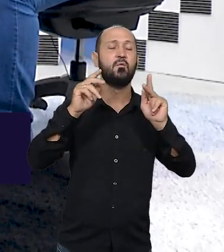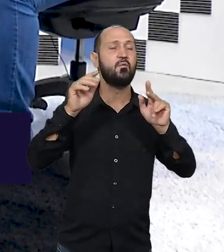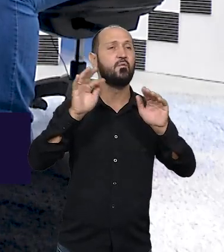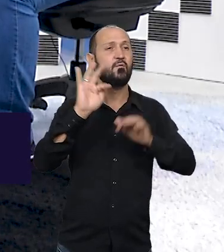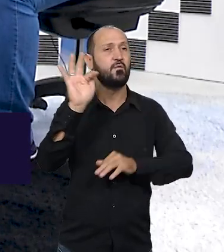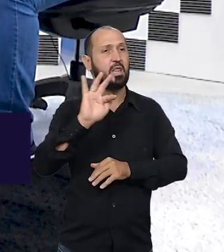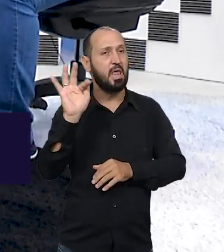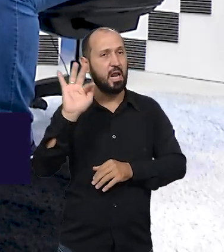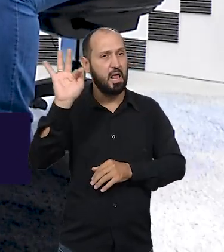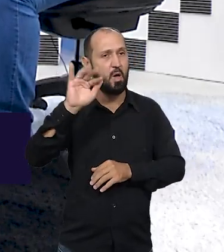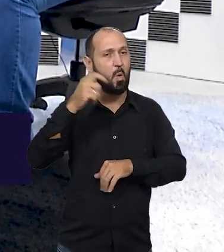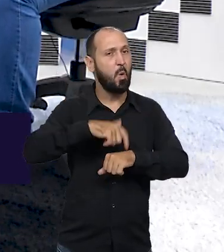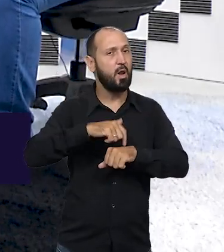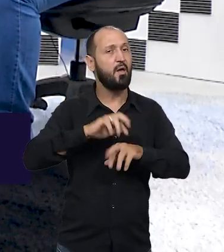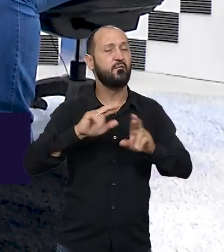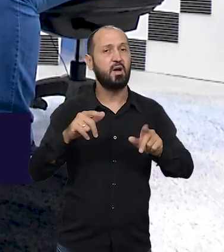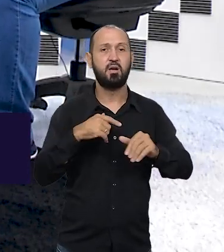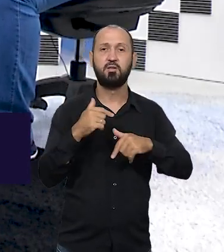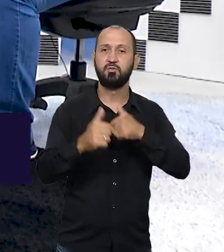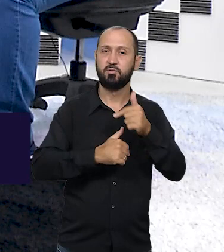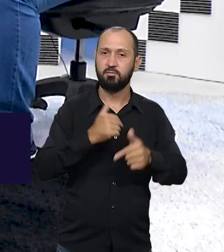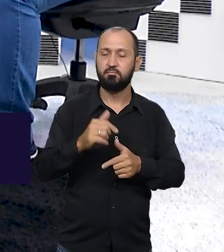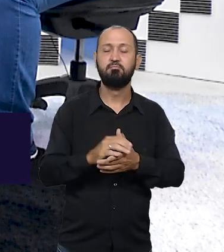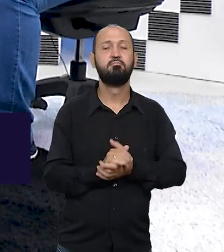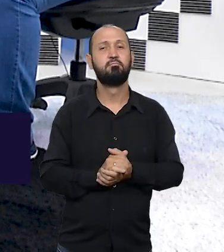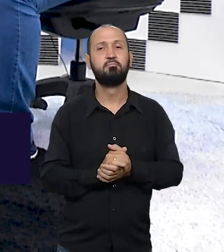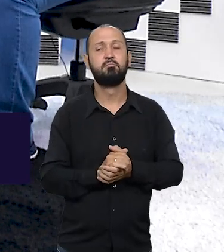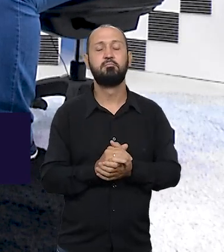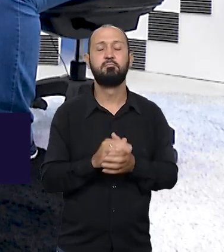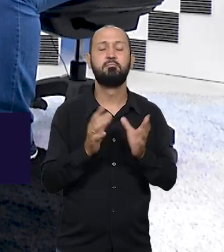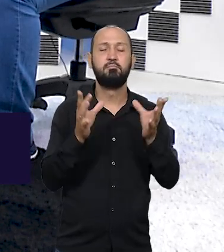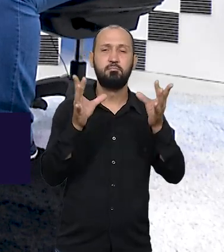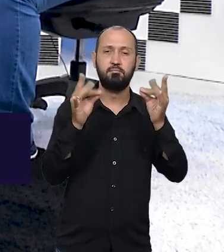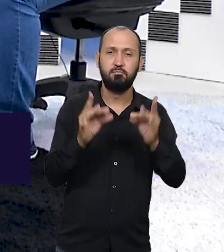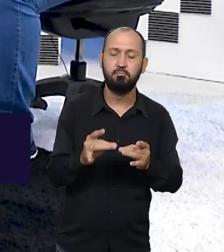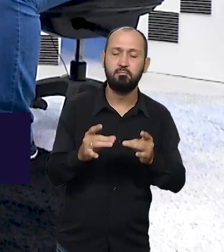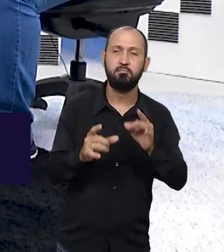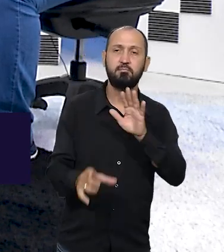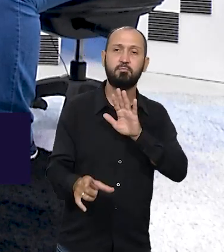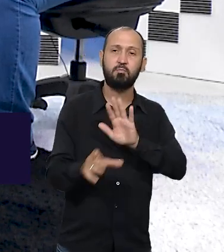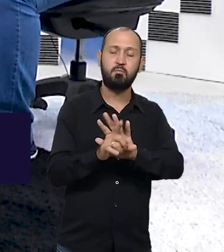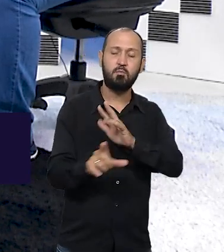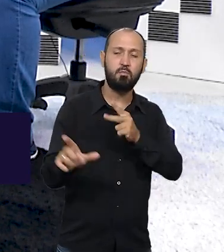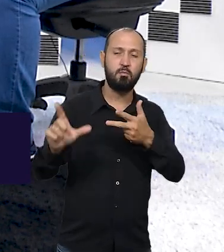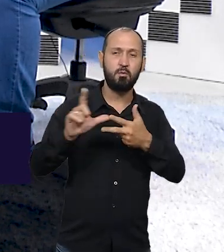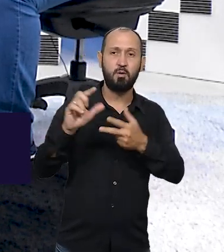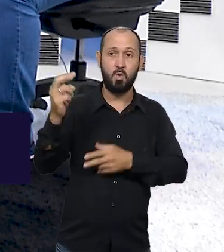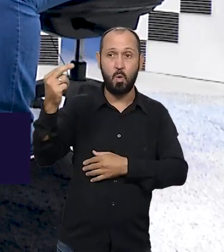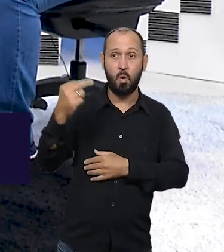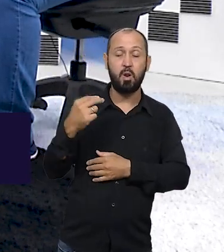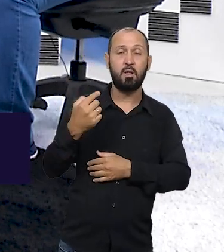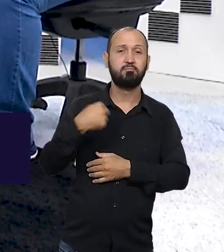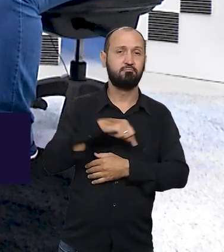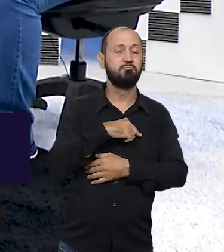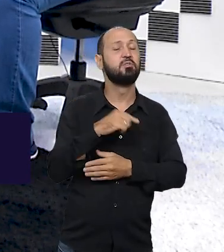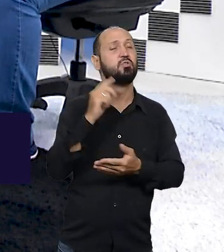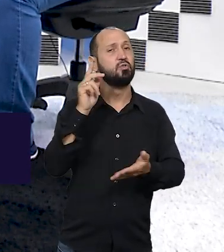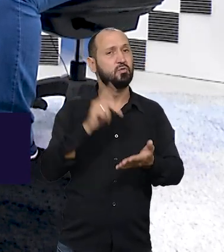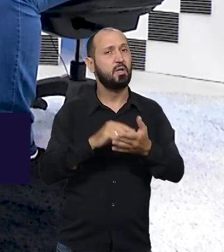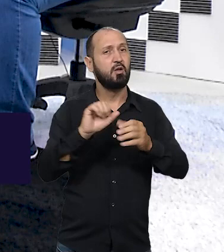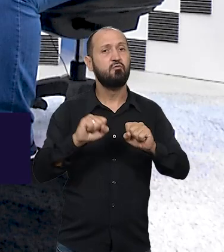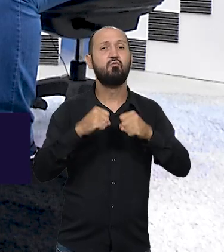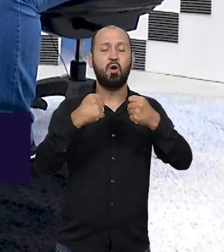né? Então, são questões que o legislador olha para nós e realmente fortalece esse olhar de cuidar de quem